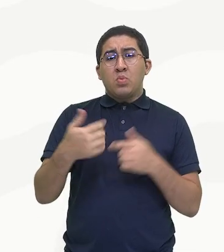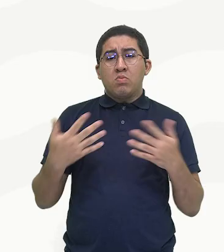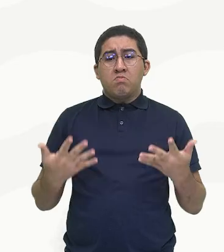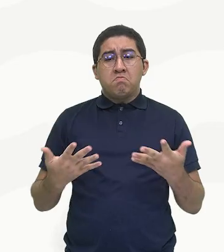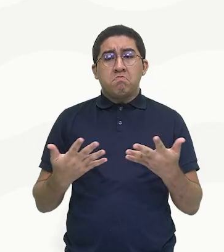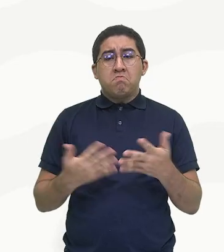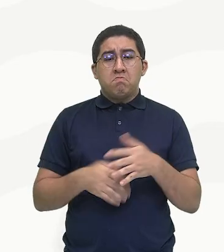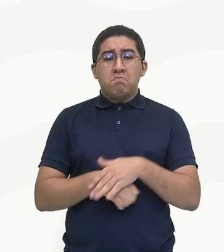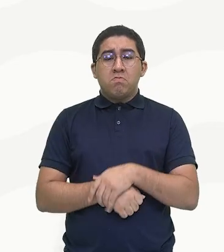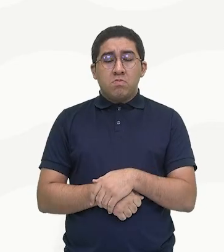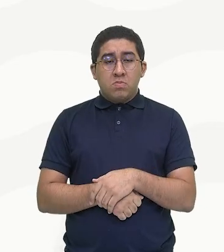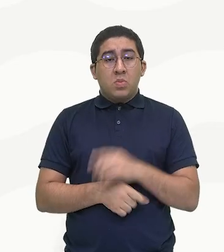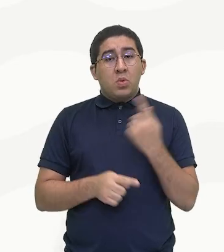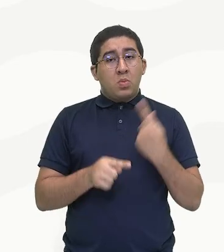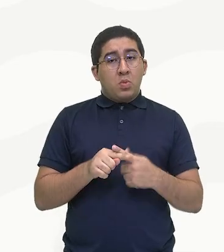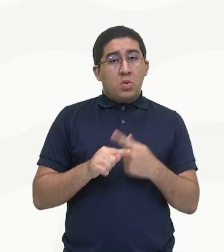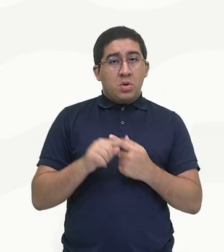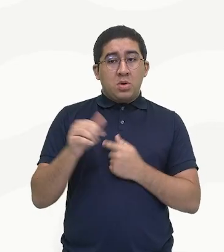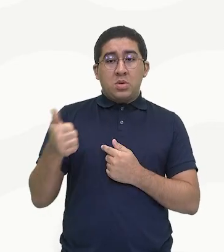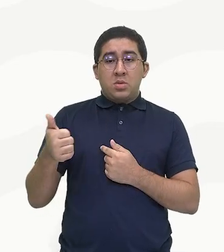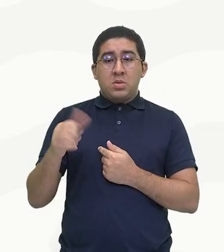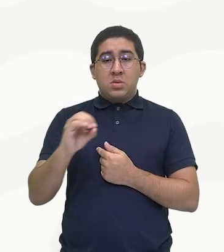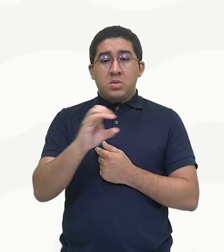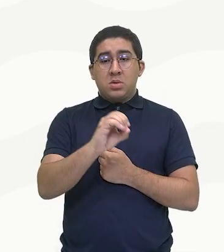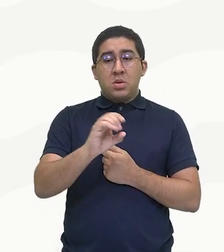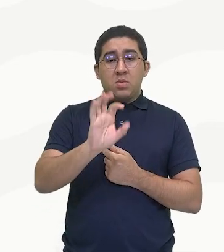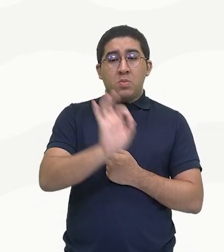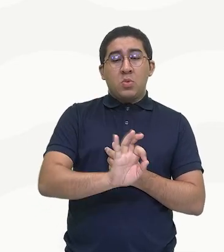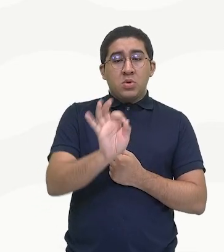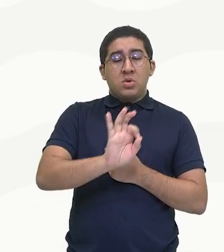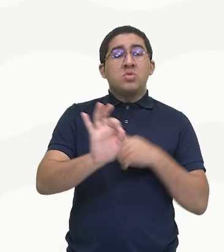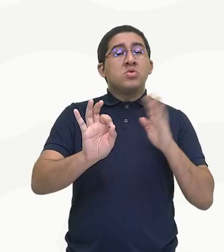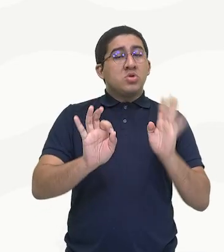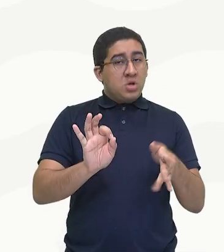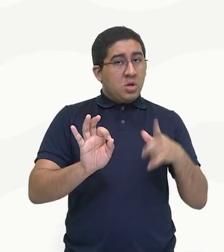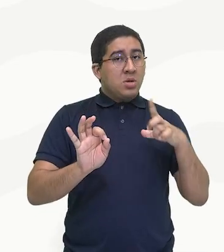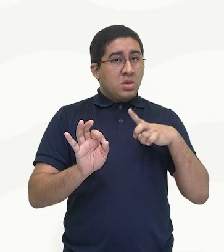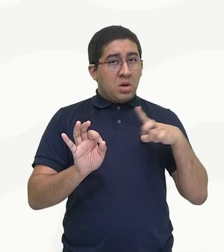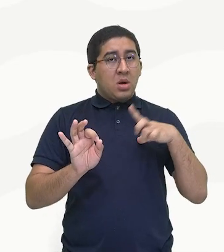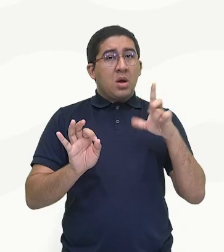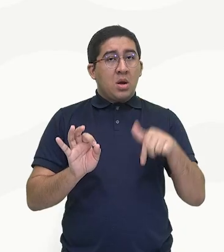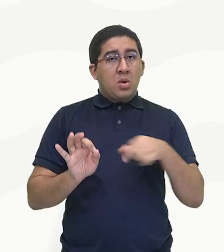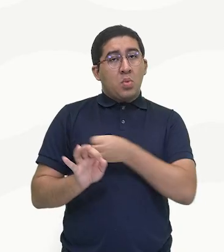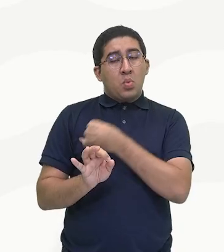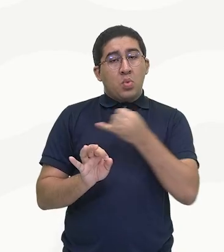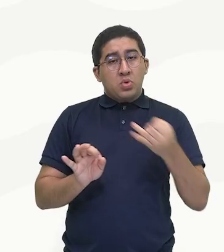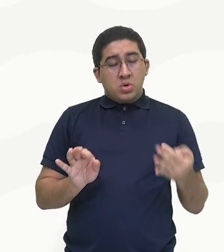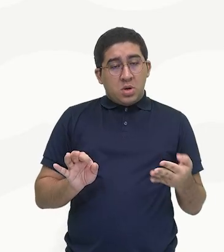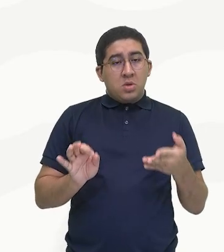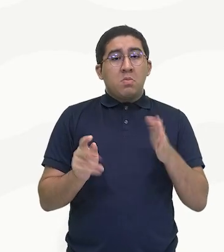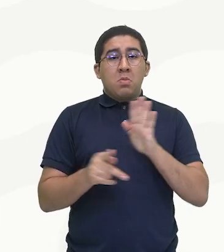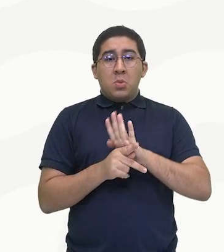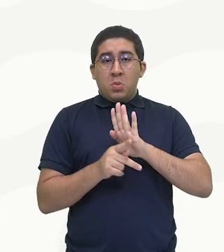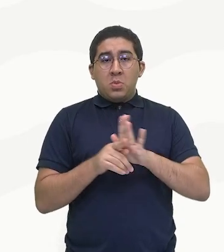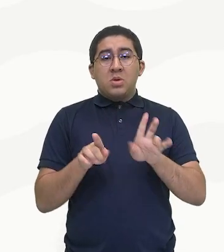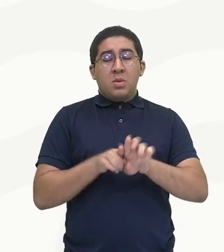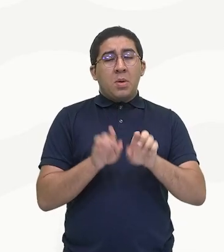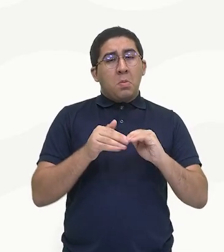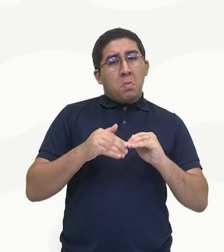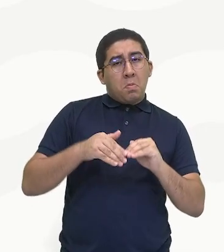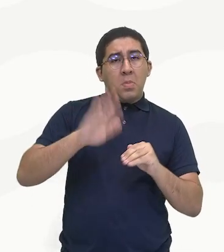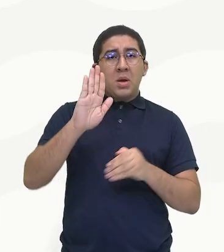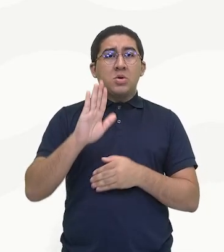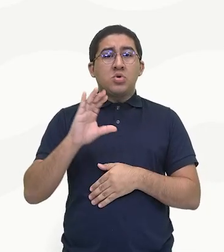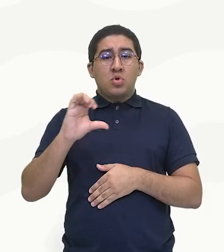191,23%? Porque 100% a gente já tem, que é do valor original, e o que tem a mais,